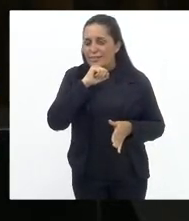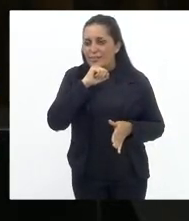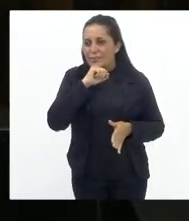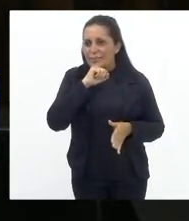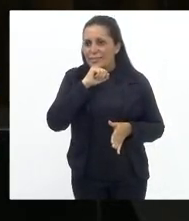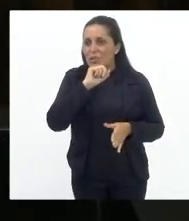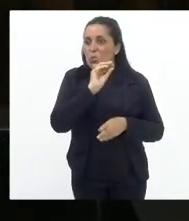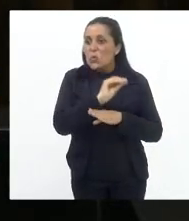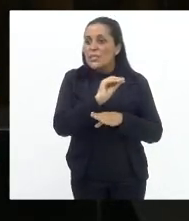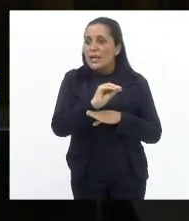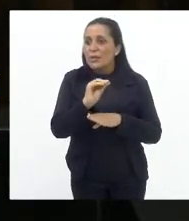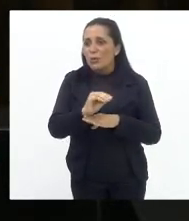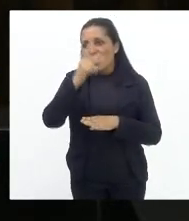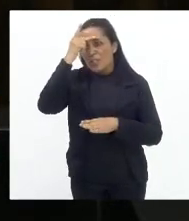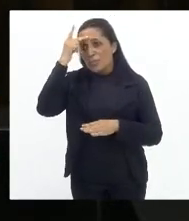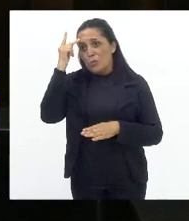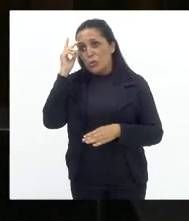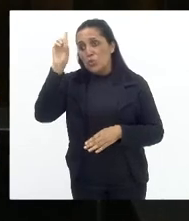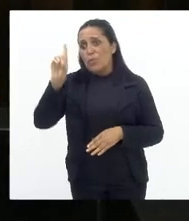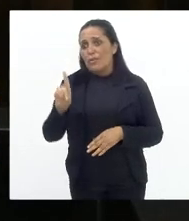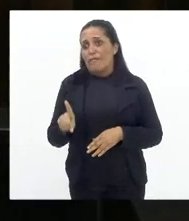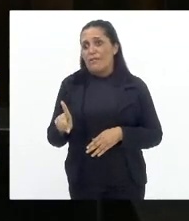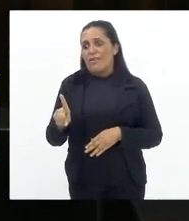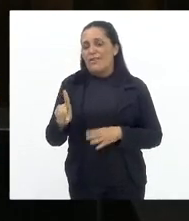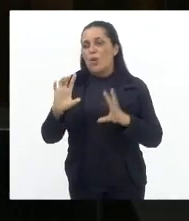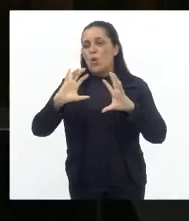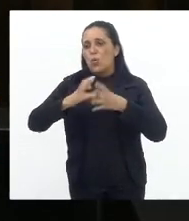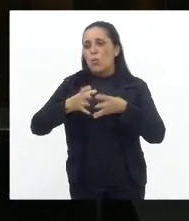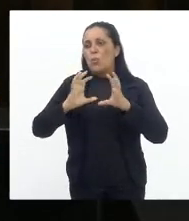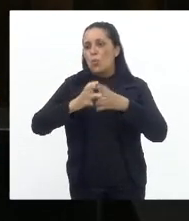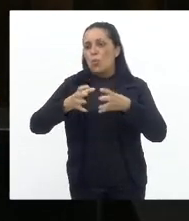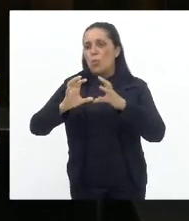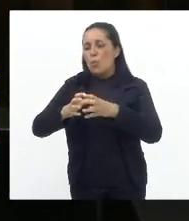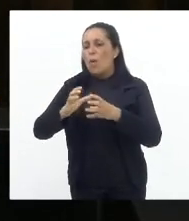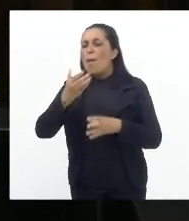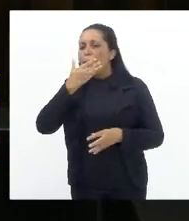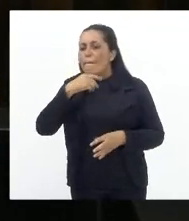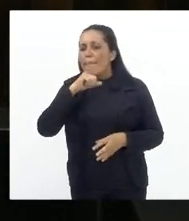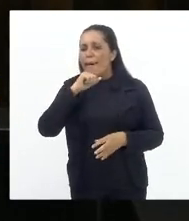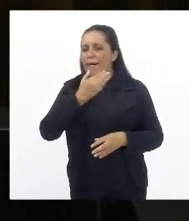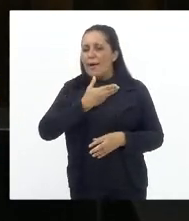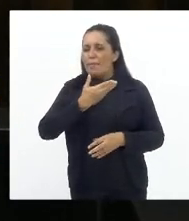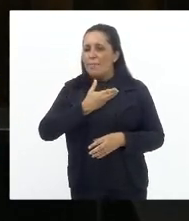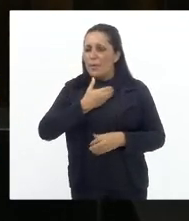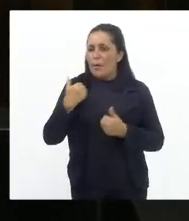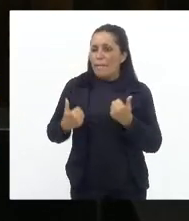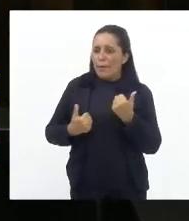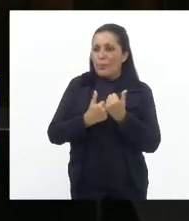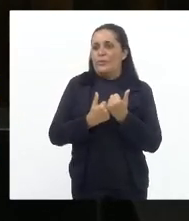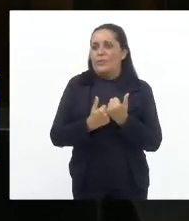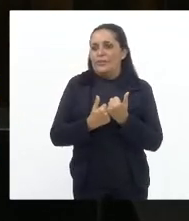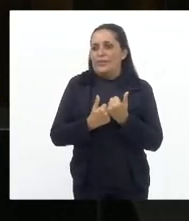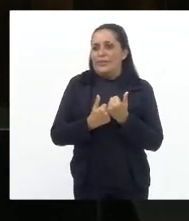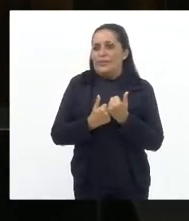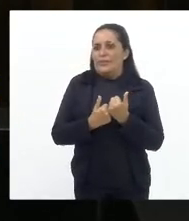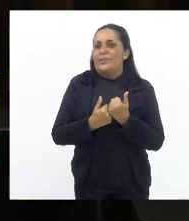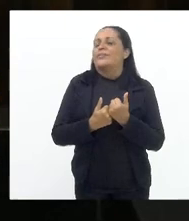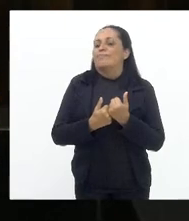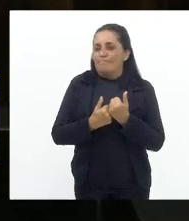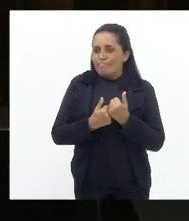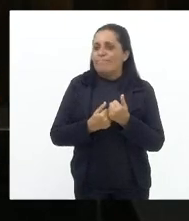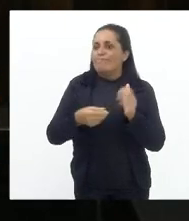foi muito replicada e grupos e grupos de pessoas de pais amigos e apoiadores reverberaram essa lei